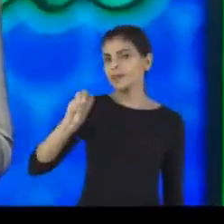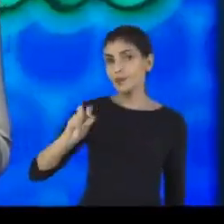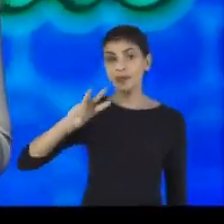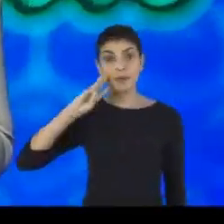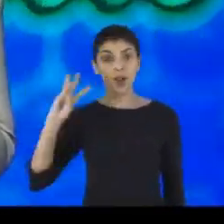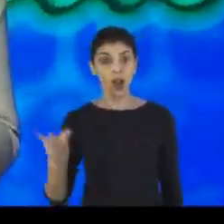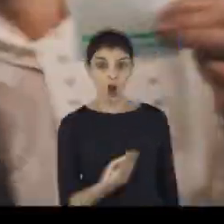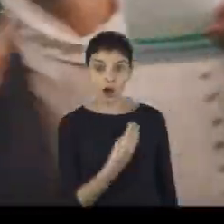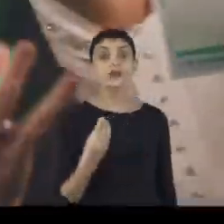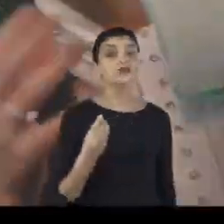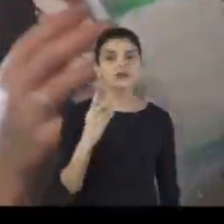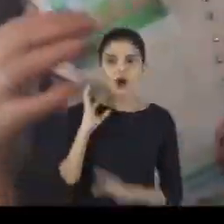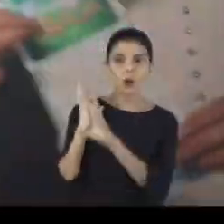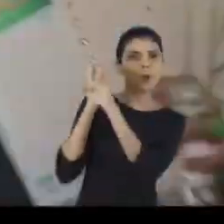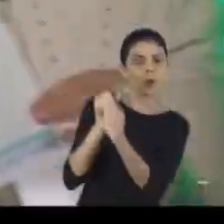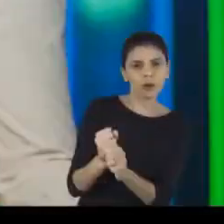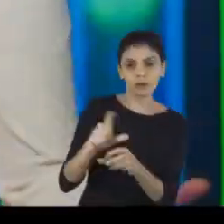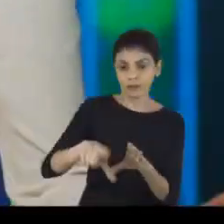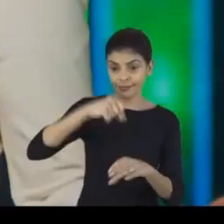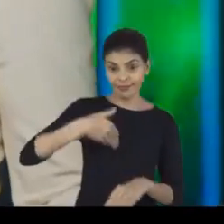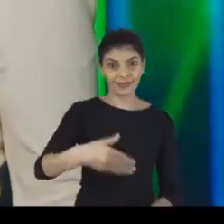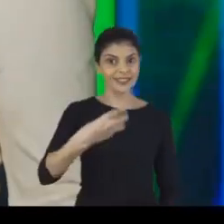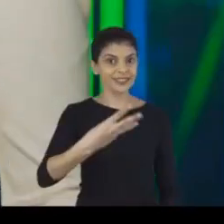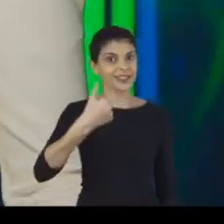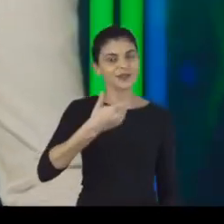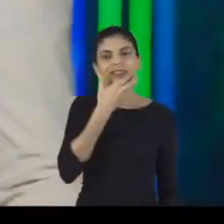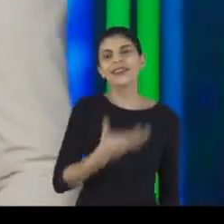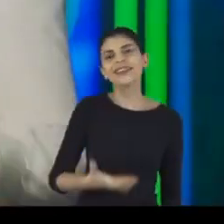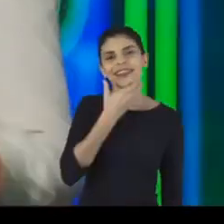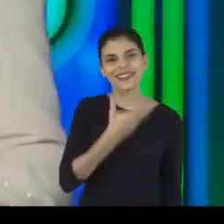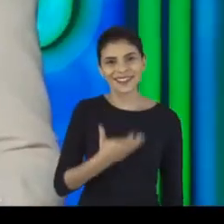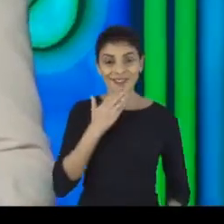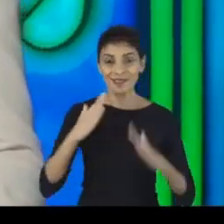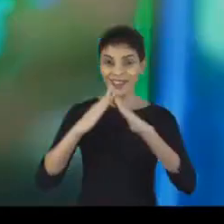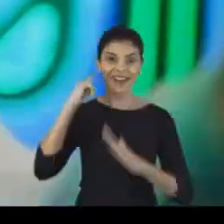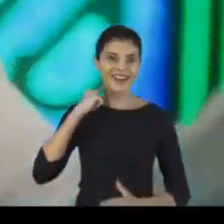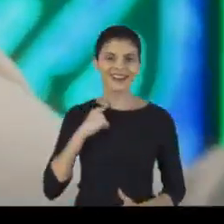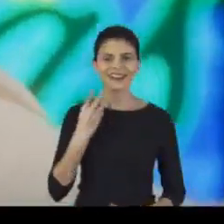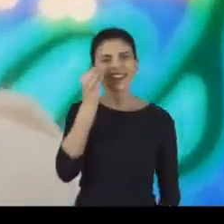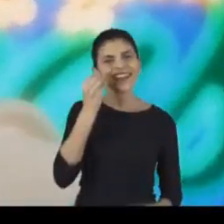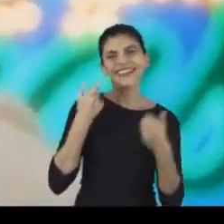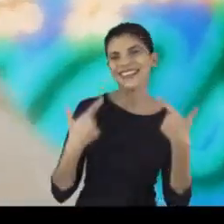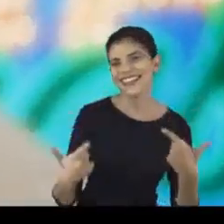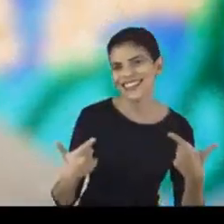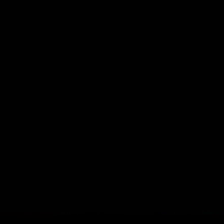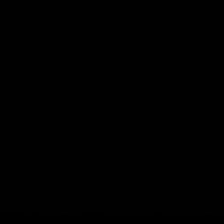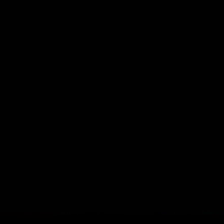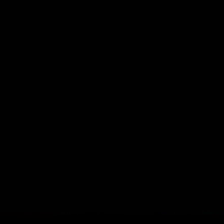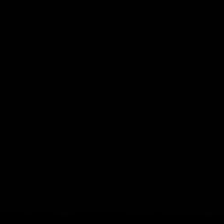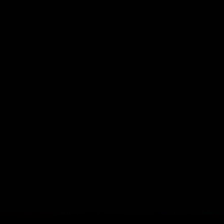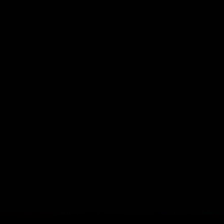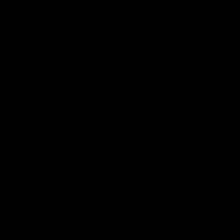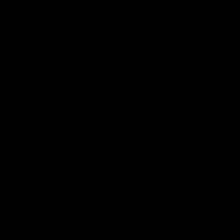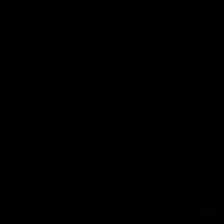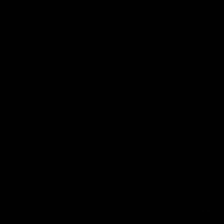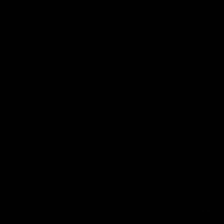em 350 milhões e não acumula. Sorteio 31 de dezembro. Passa na lotérica e aposte.